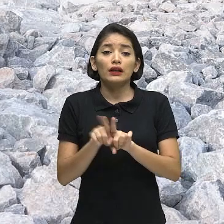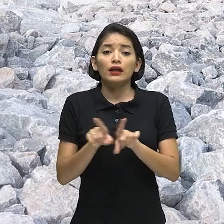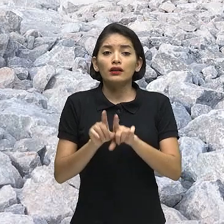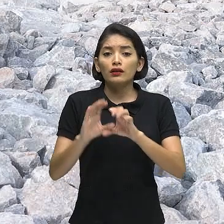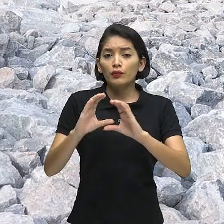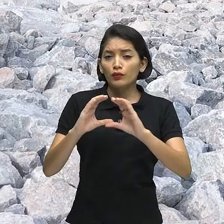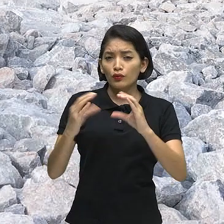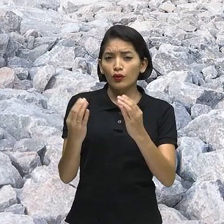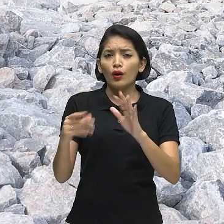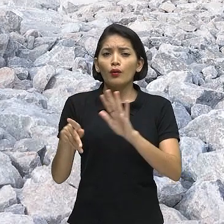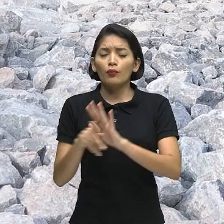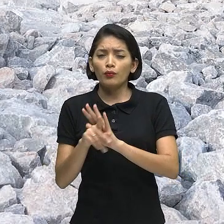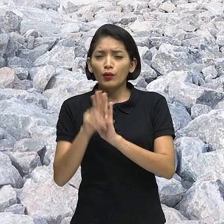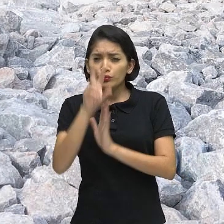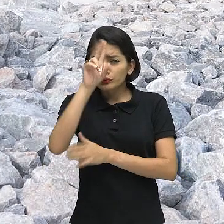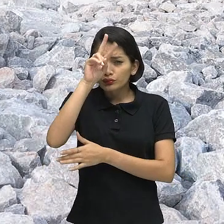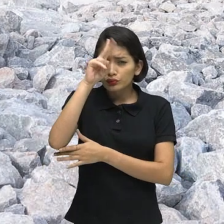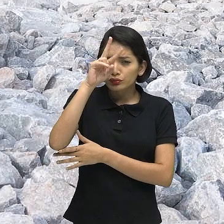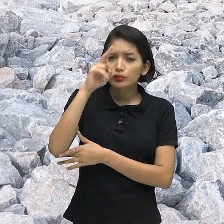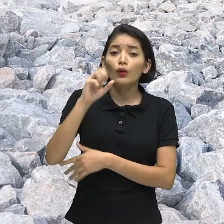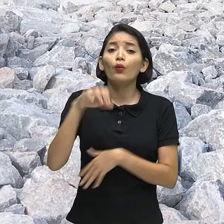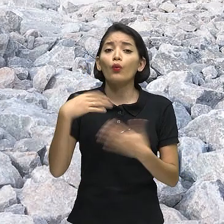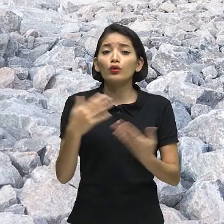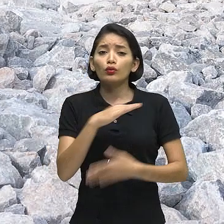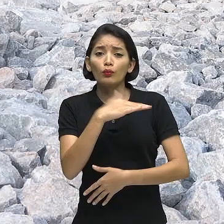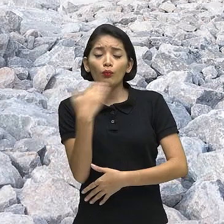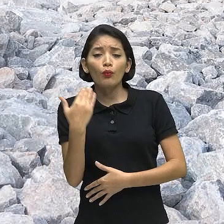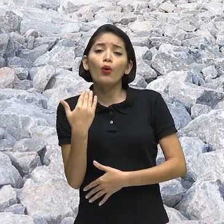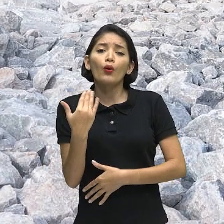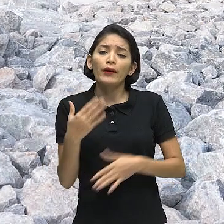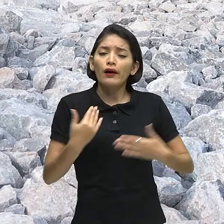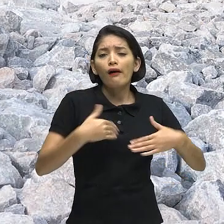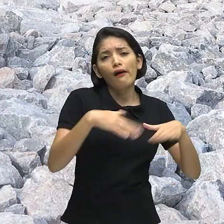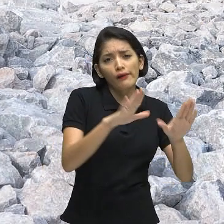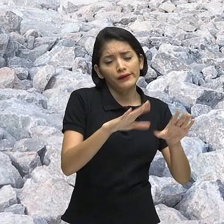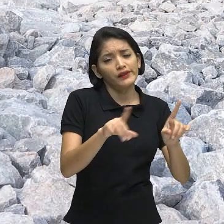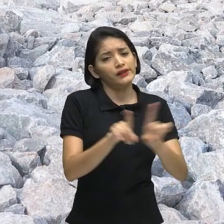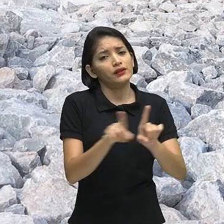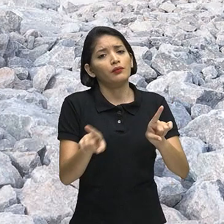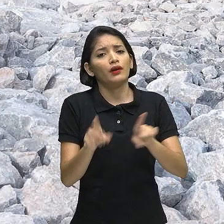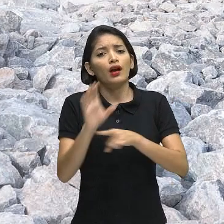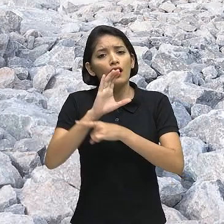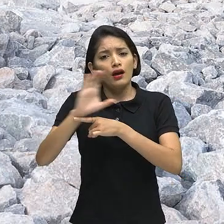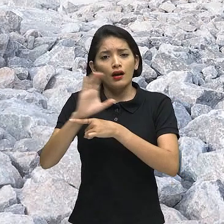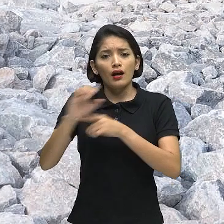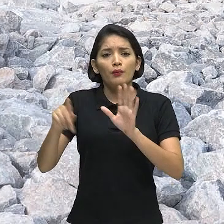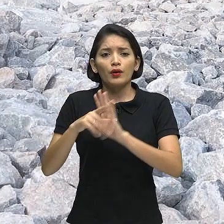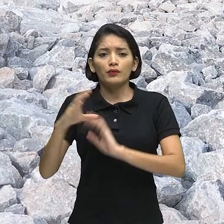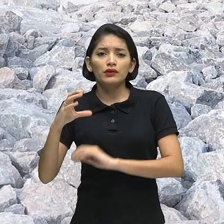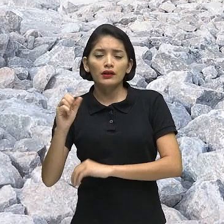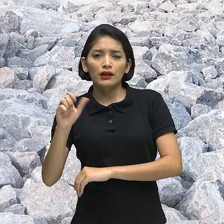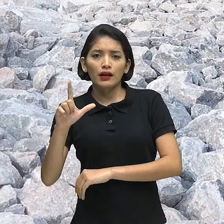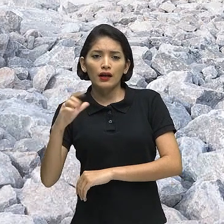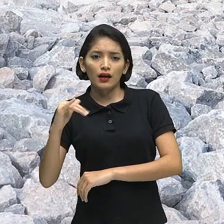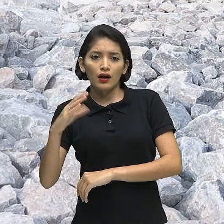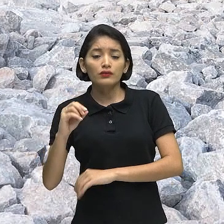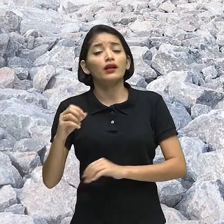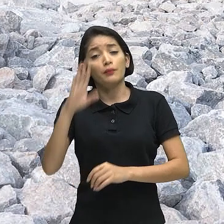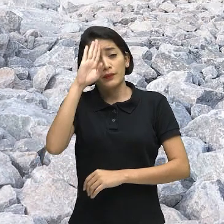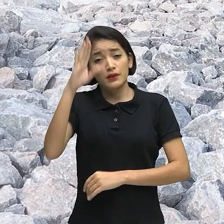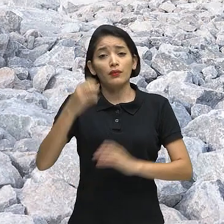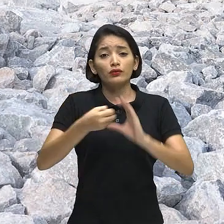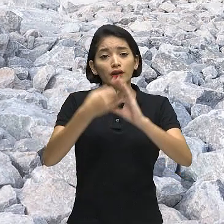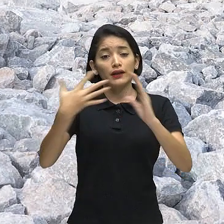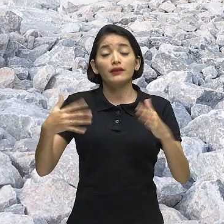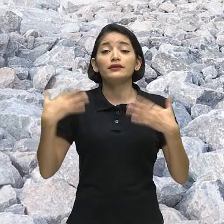por molúsculos que, ao se decomporem, eles deixam ali o solo rico em carbonato de cálcio, né? Que é a sua principal característica. E